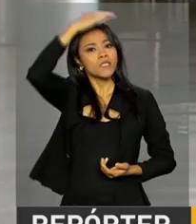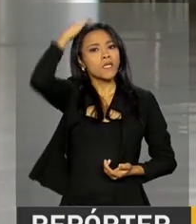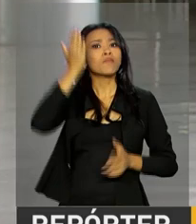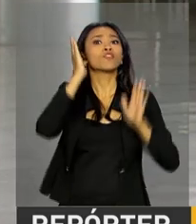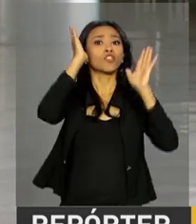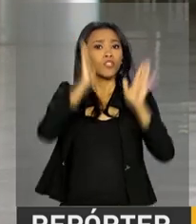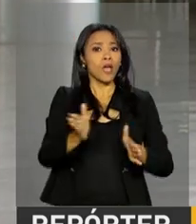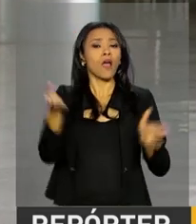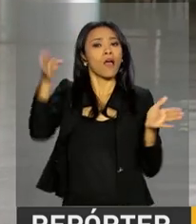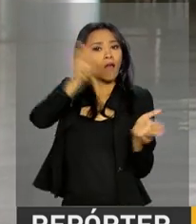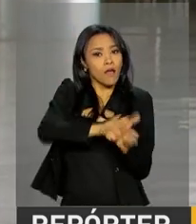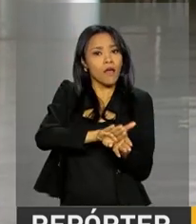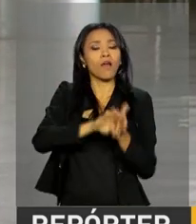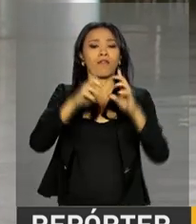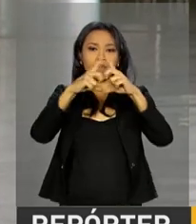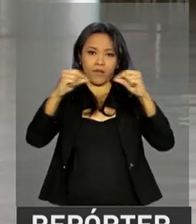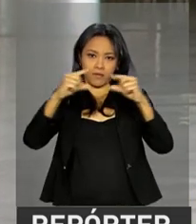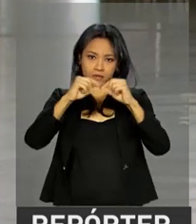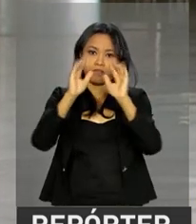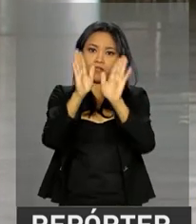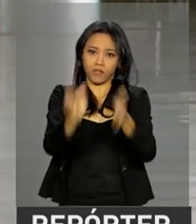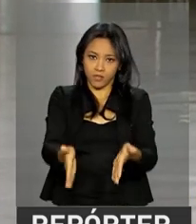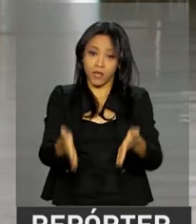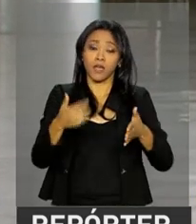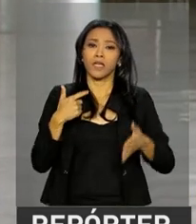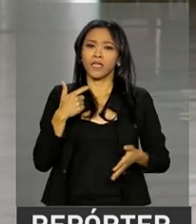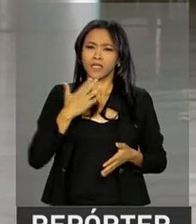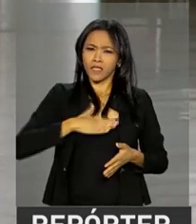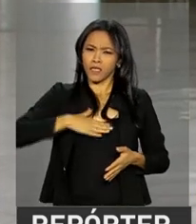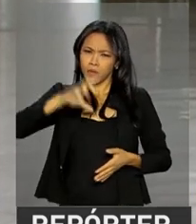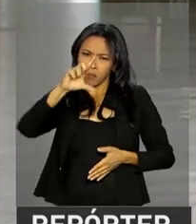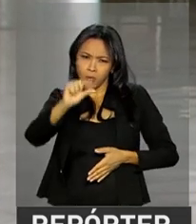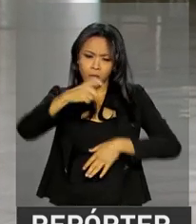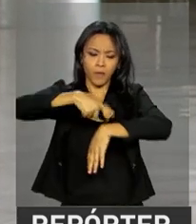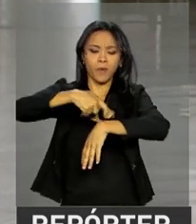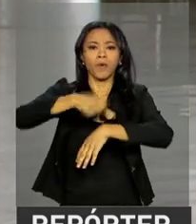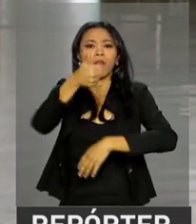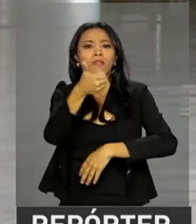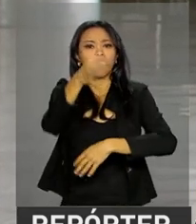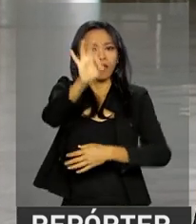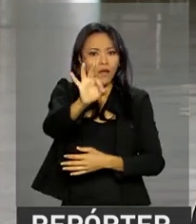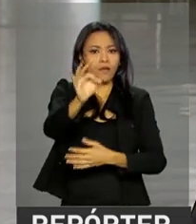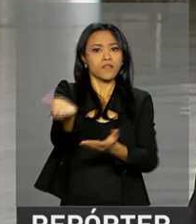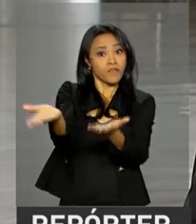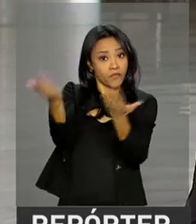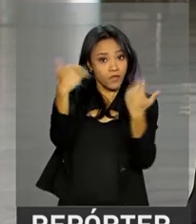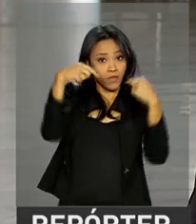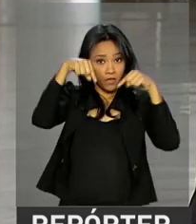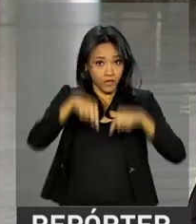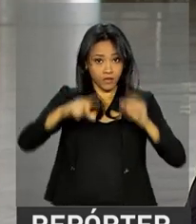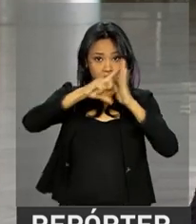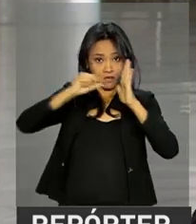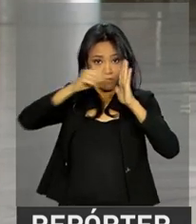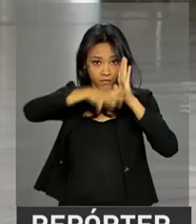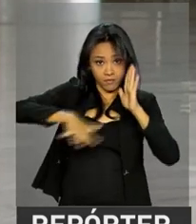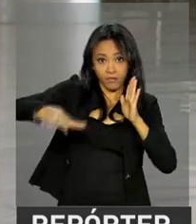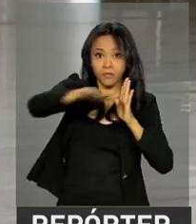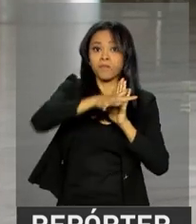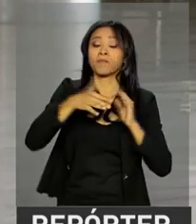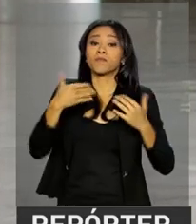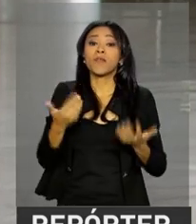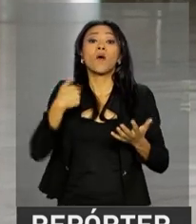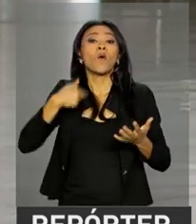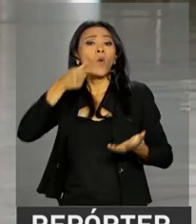já está em Brasília e daqui a pouco, às 10 horas, vem aqui para o Palácio do Planalto. Mas ainda